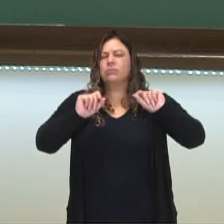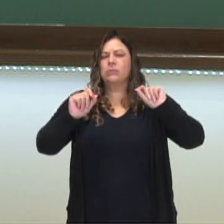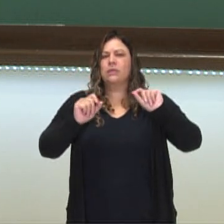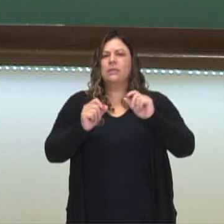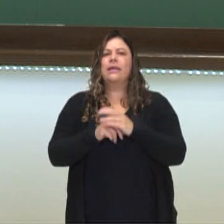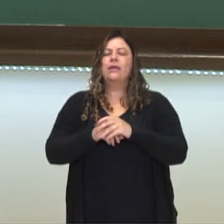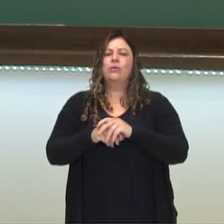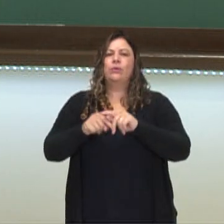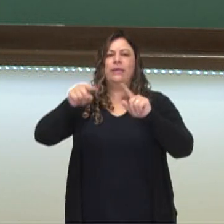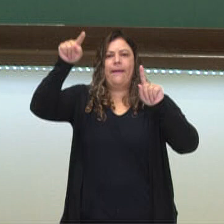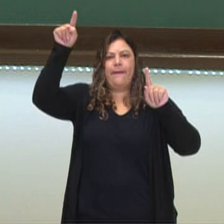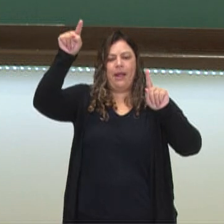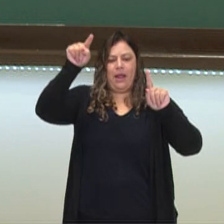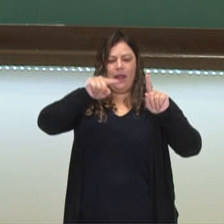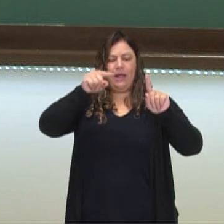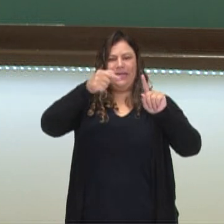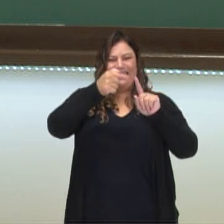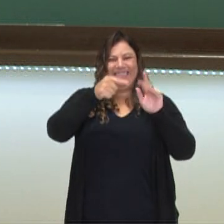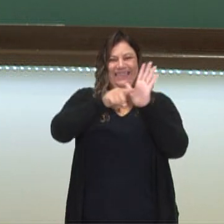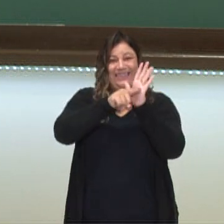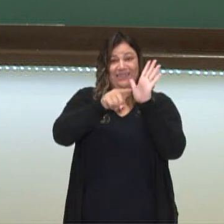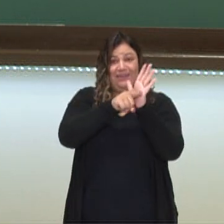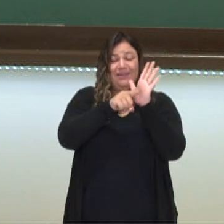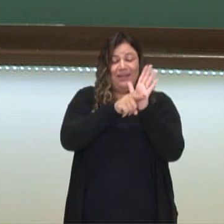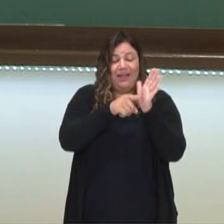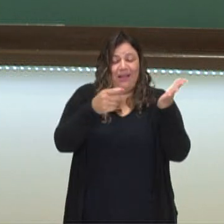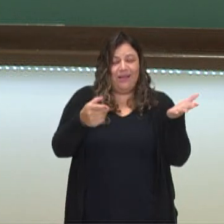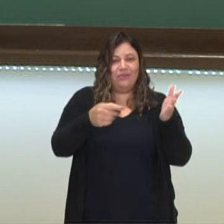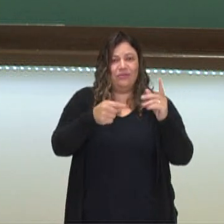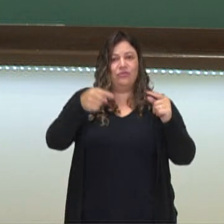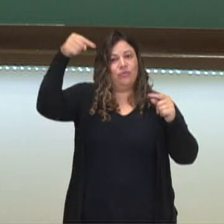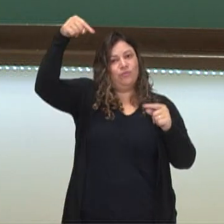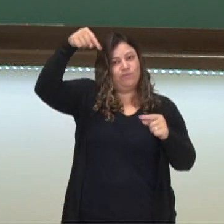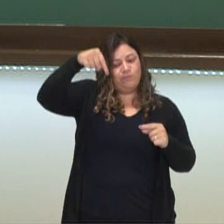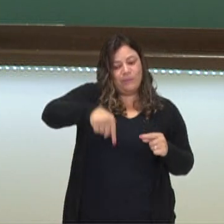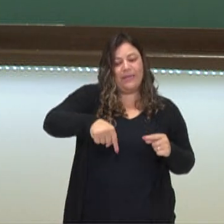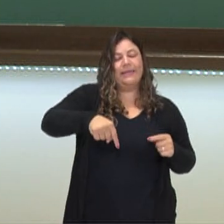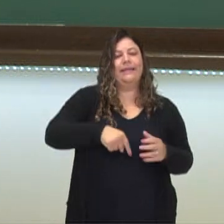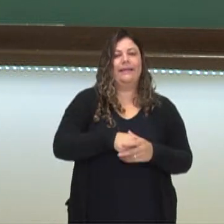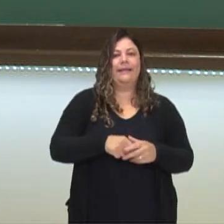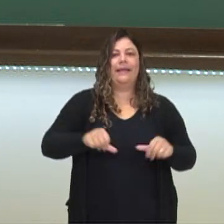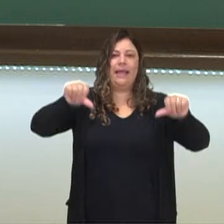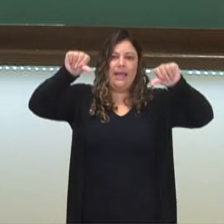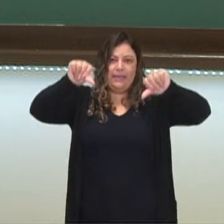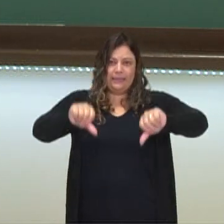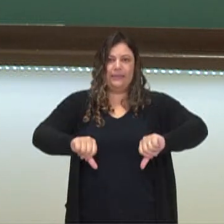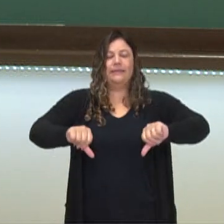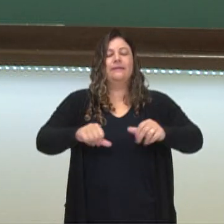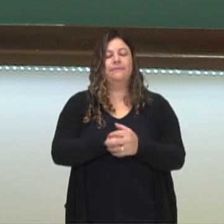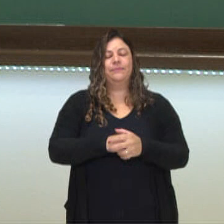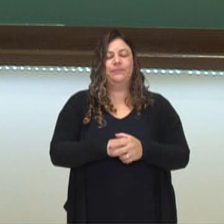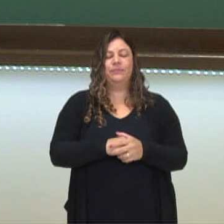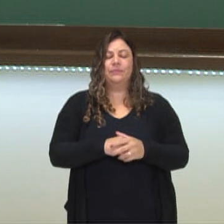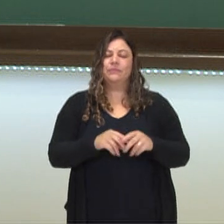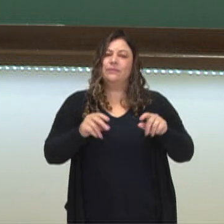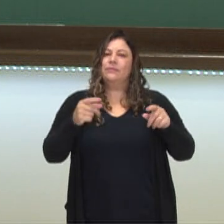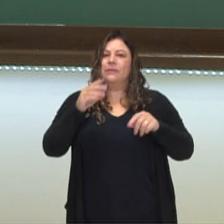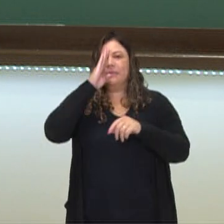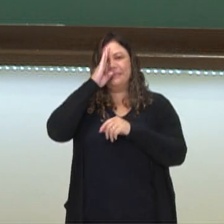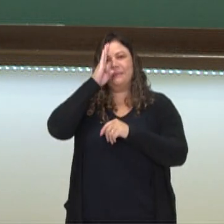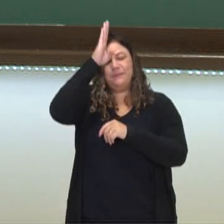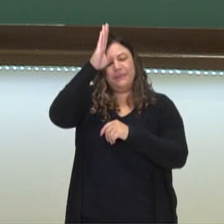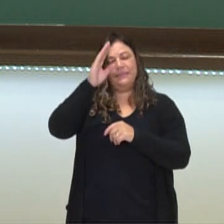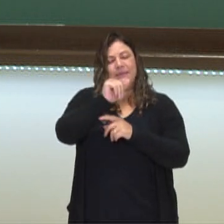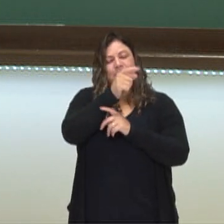o indicador está em 7 pontos negativos, houve uma queda, é porque houve uma desvalorização das principais